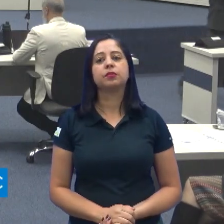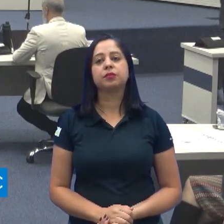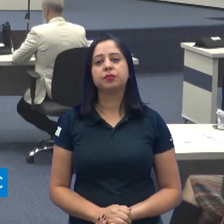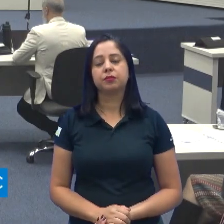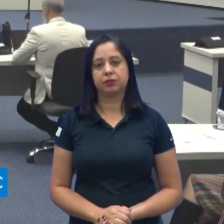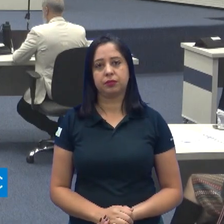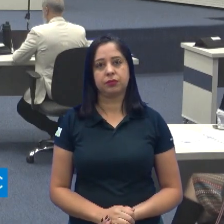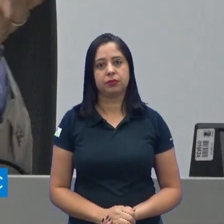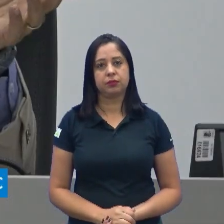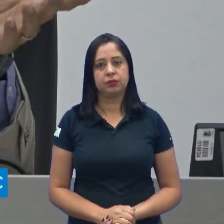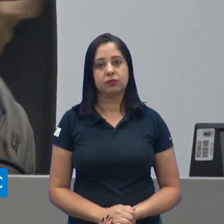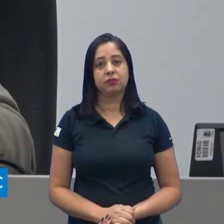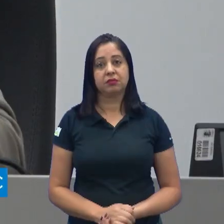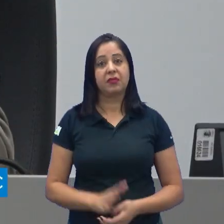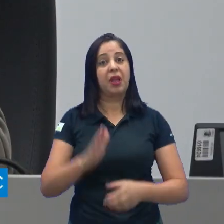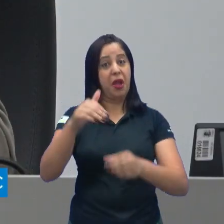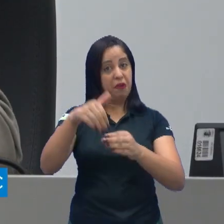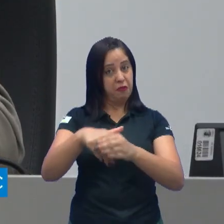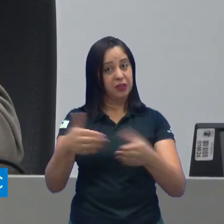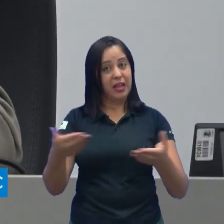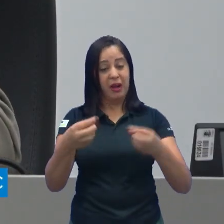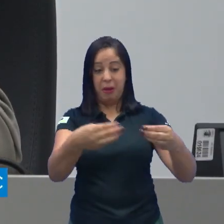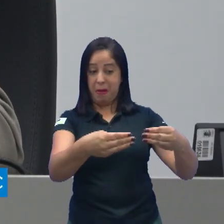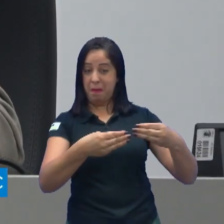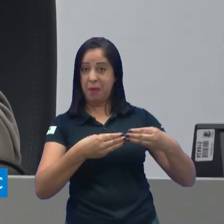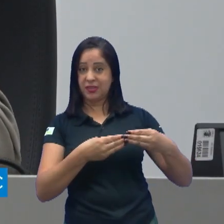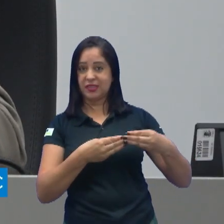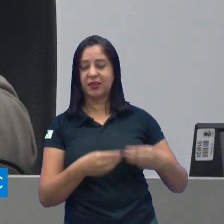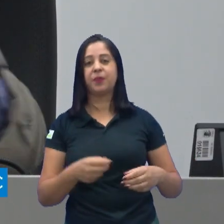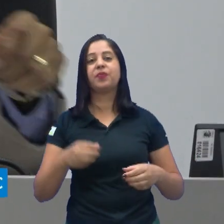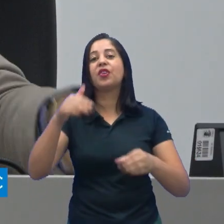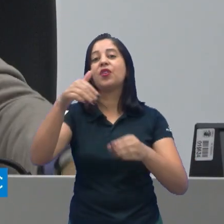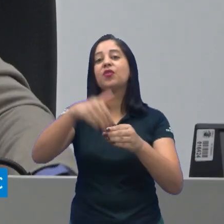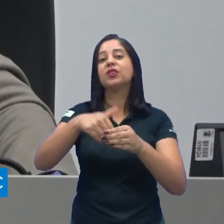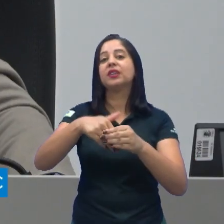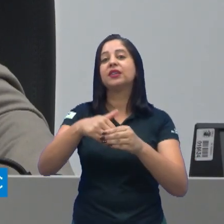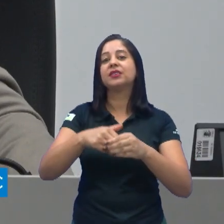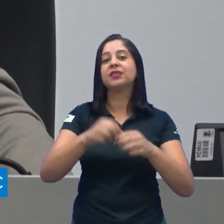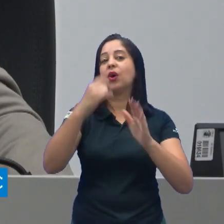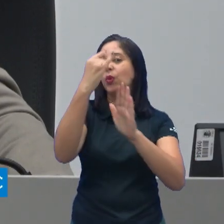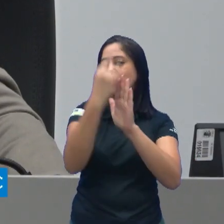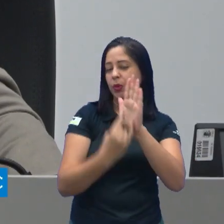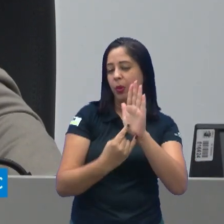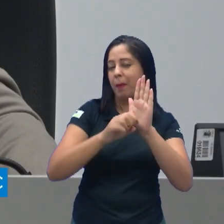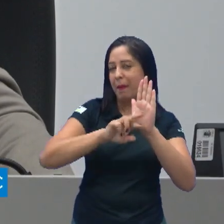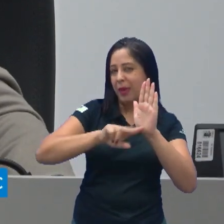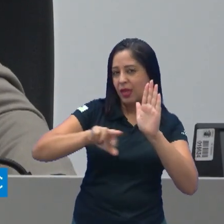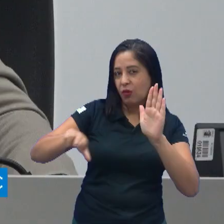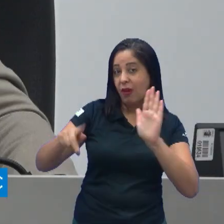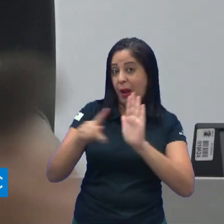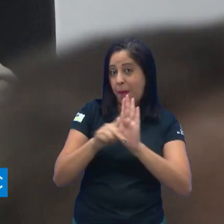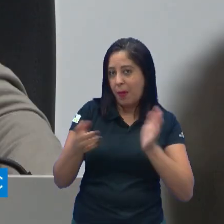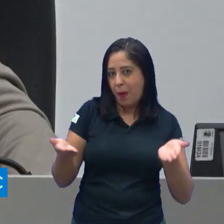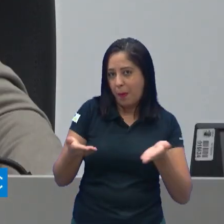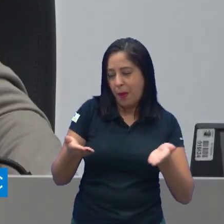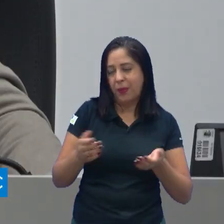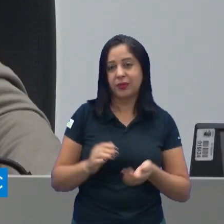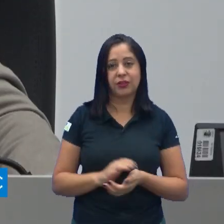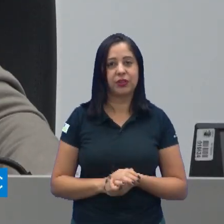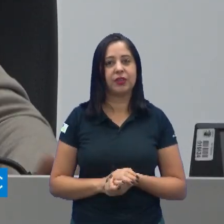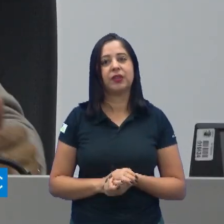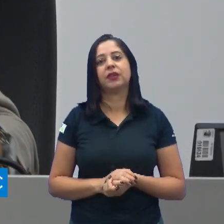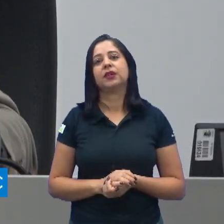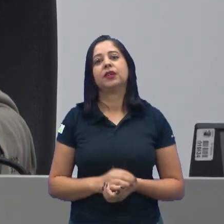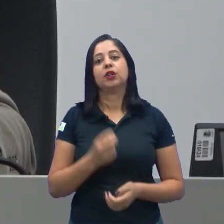Vai ser votada agora a moção do Pascucci, né? Em votação, os demais requerimentos constantes na pauta da sessão de hoje, 2